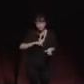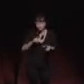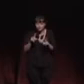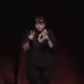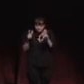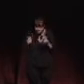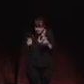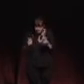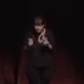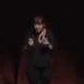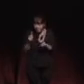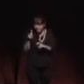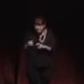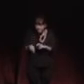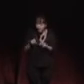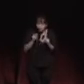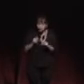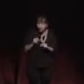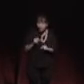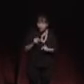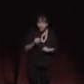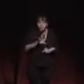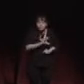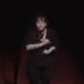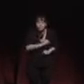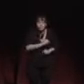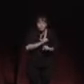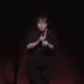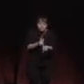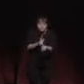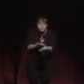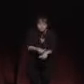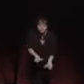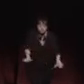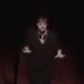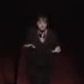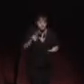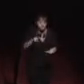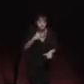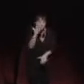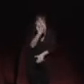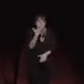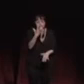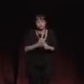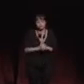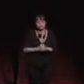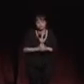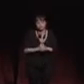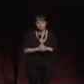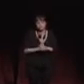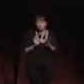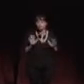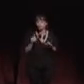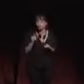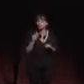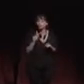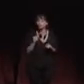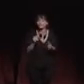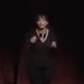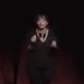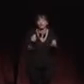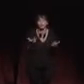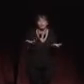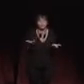que é paixão, que é a escolha inicial. Então, o que a gente tem que